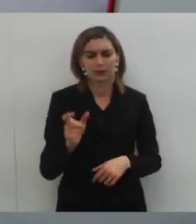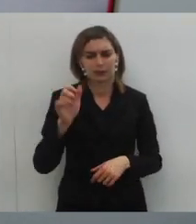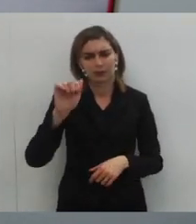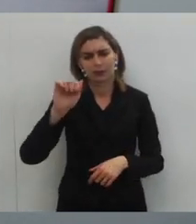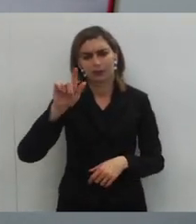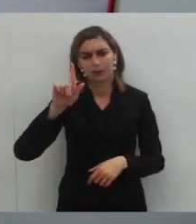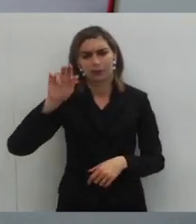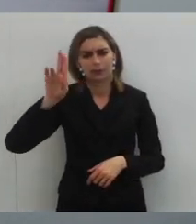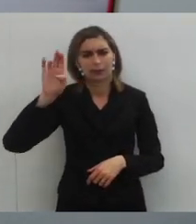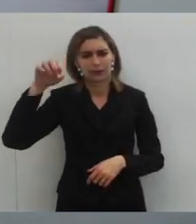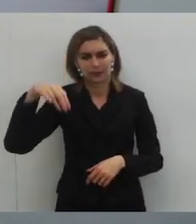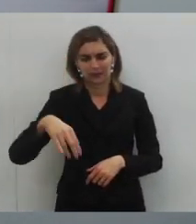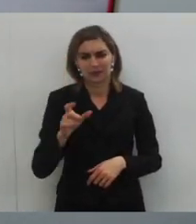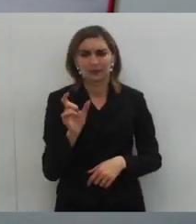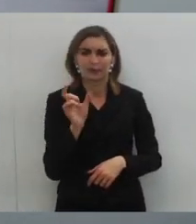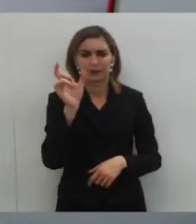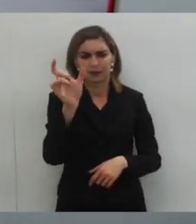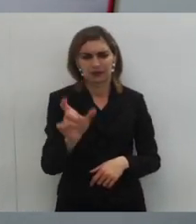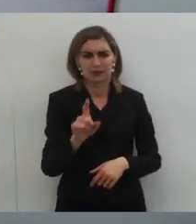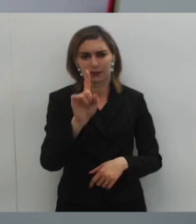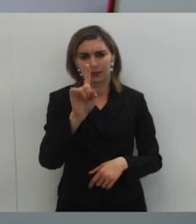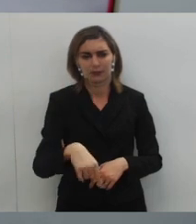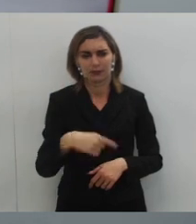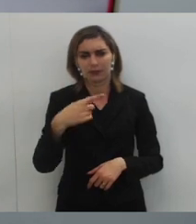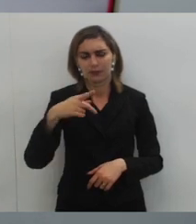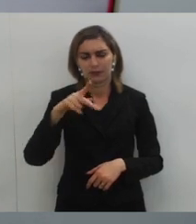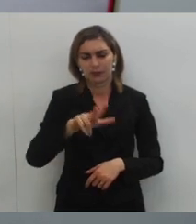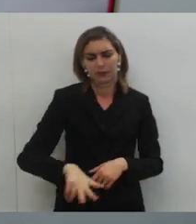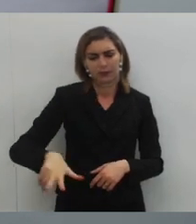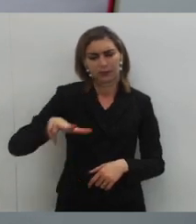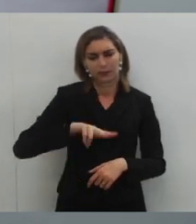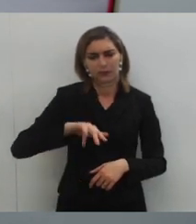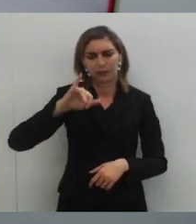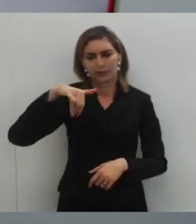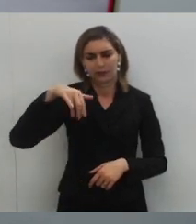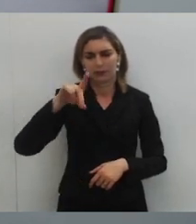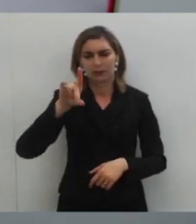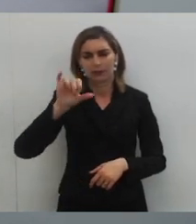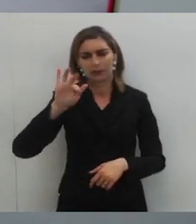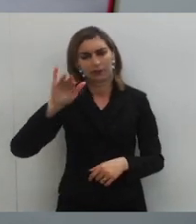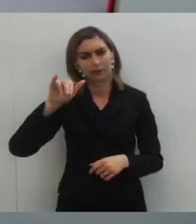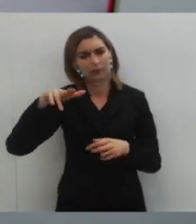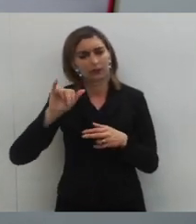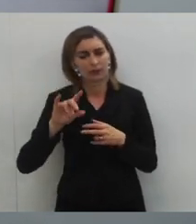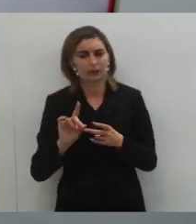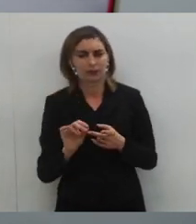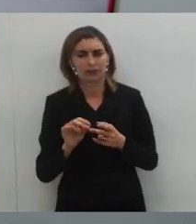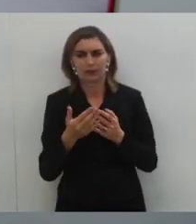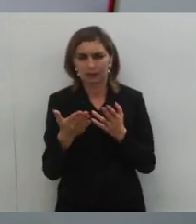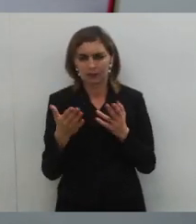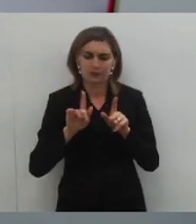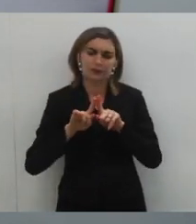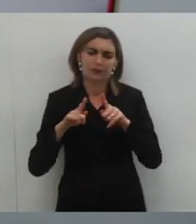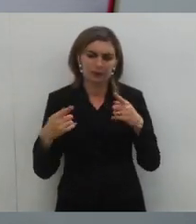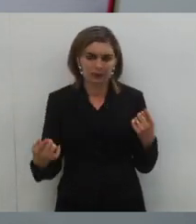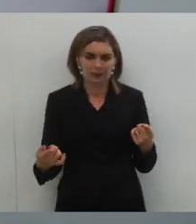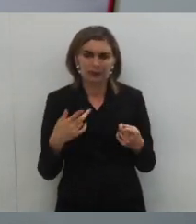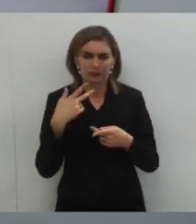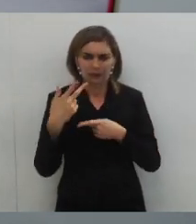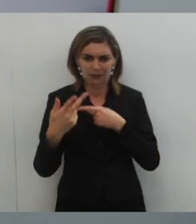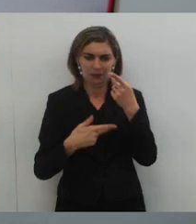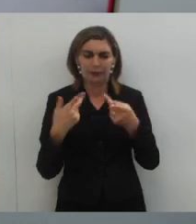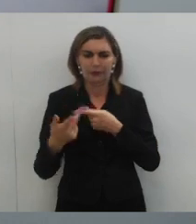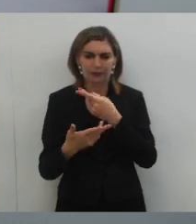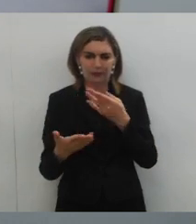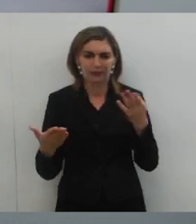aí, né? Essa palavra alguém é um pronome indefinido. E o pronome, aí gramaticalmente falando do ponto